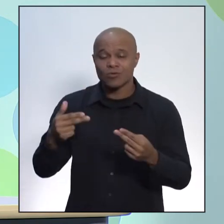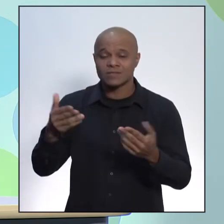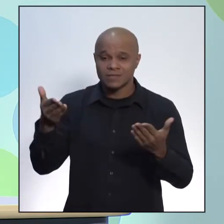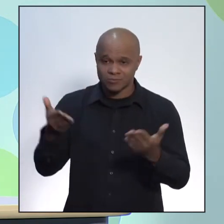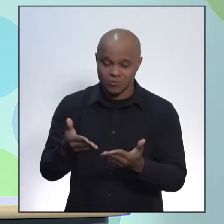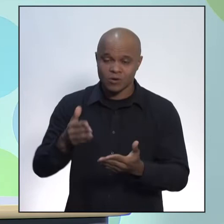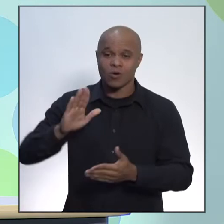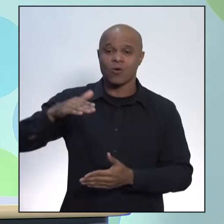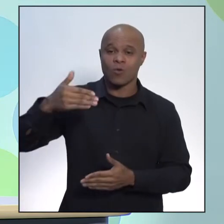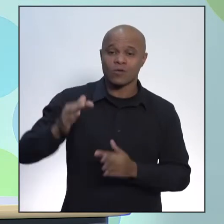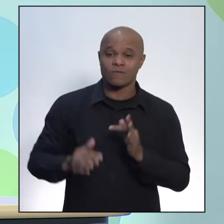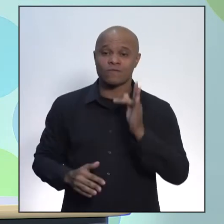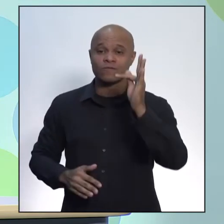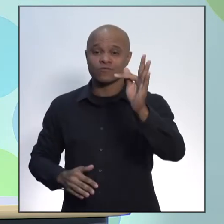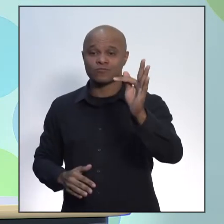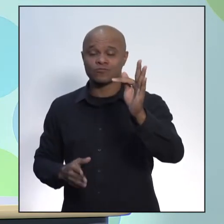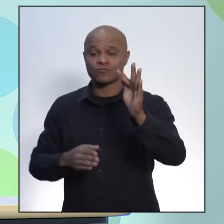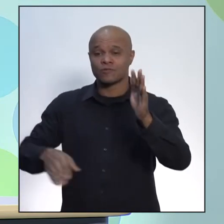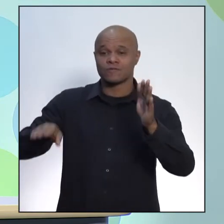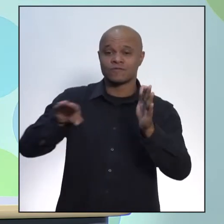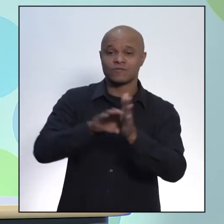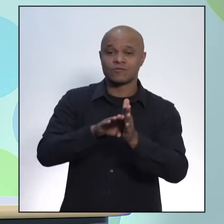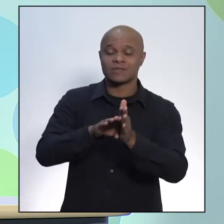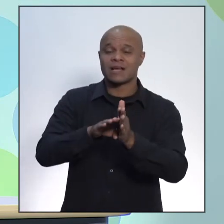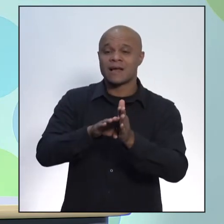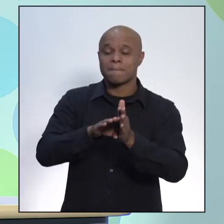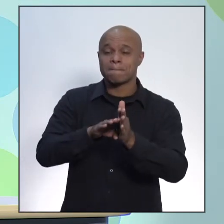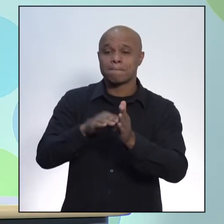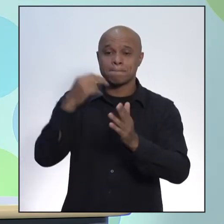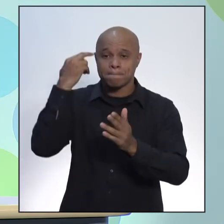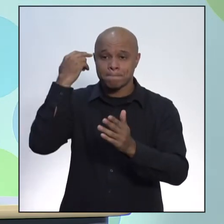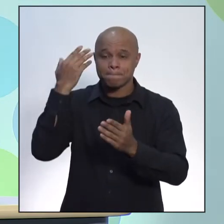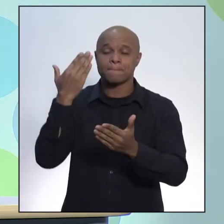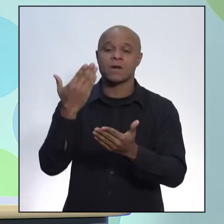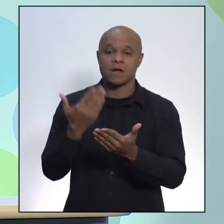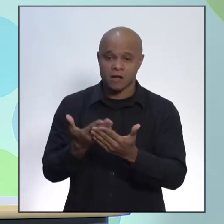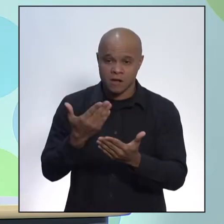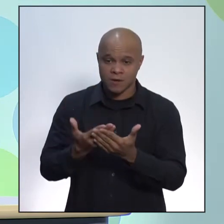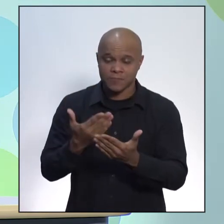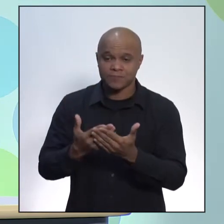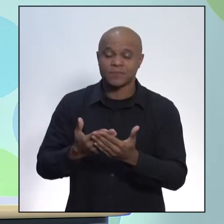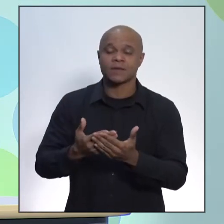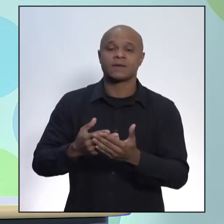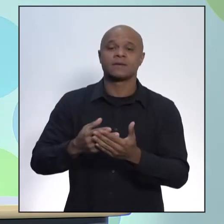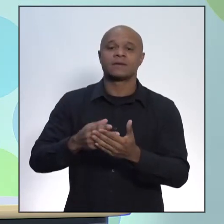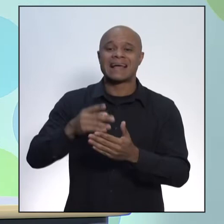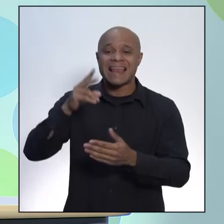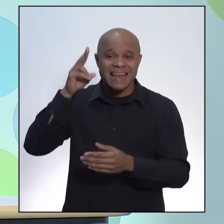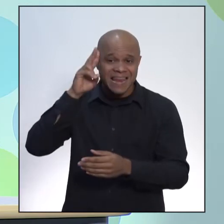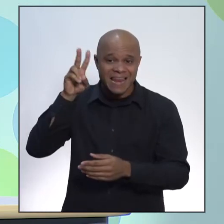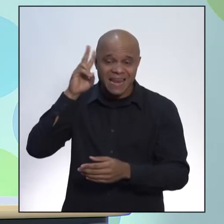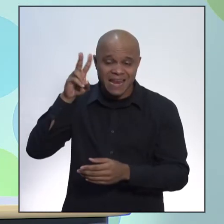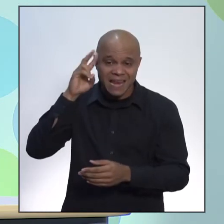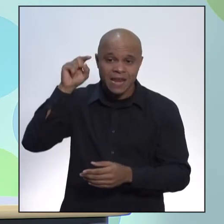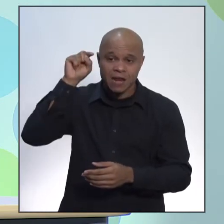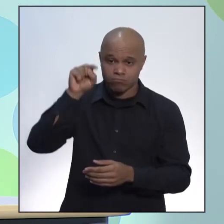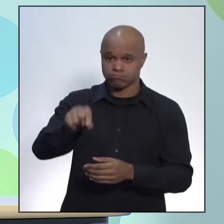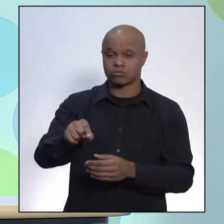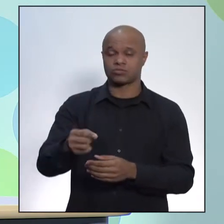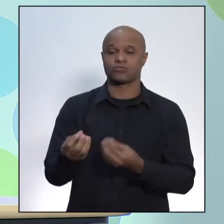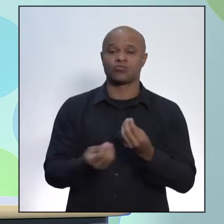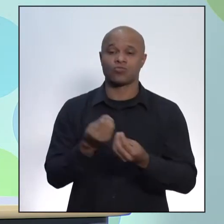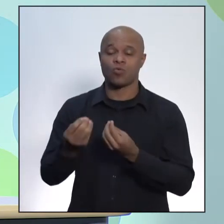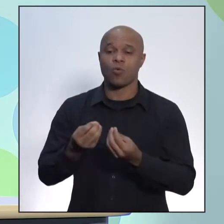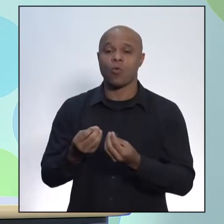em sala de aula, lá presencial, a gente não esquecer, passar panos quentes do que aconteceu,